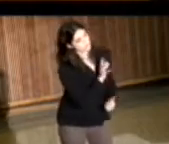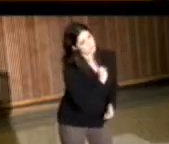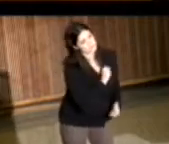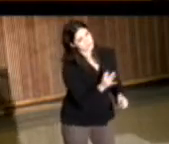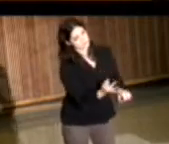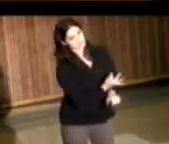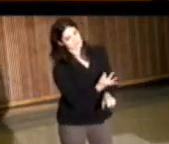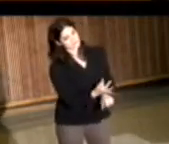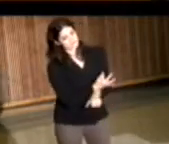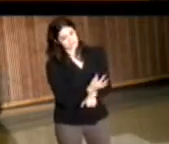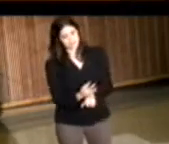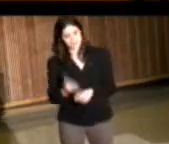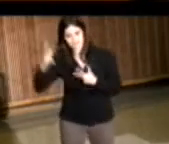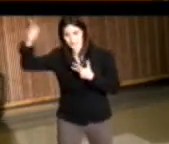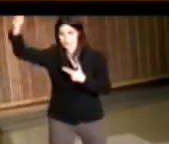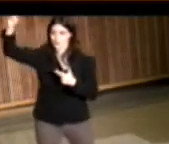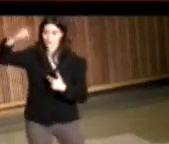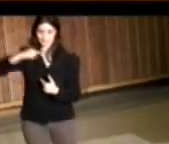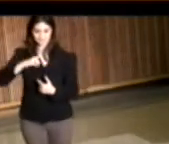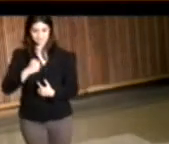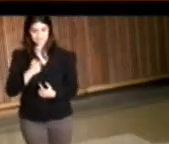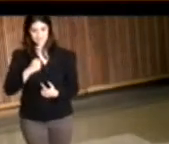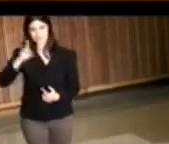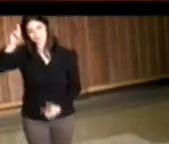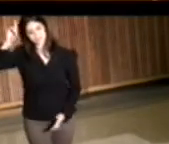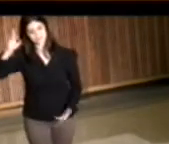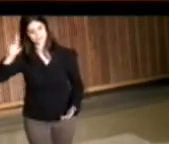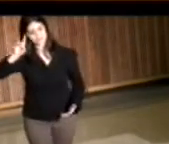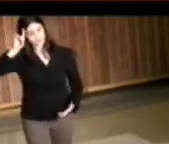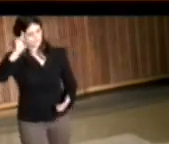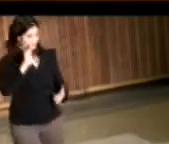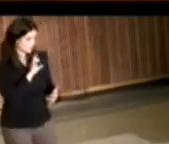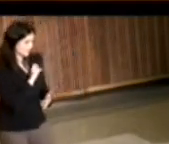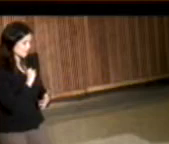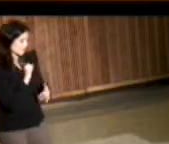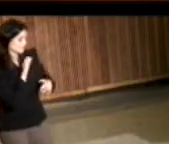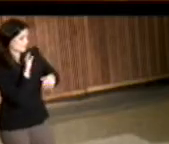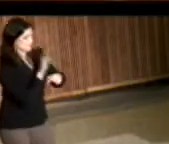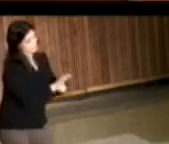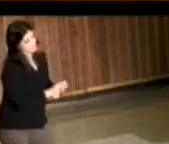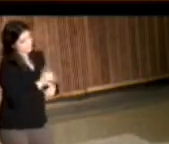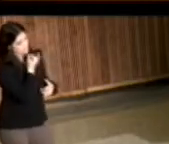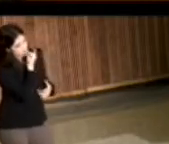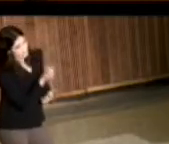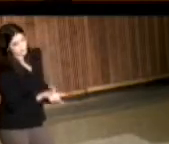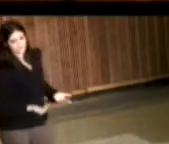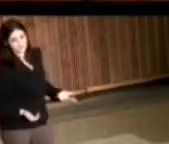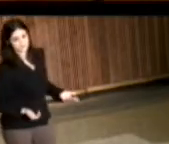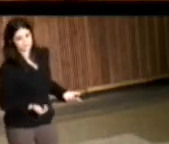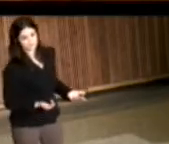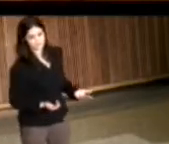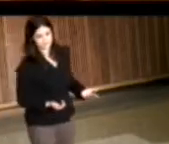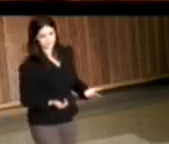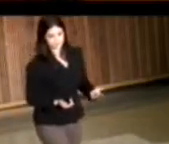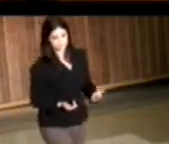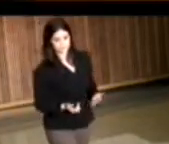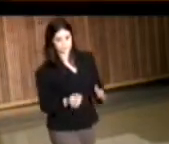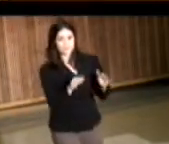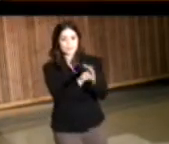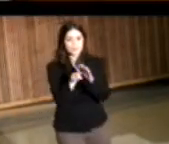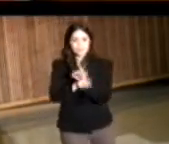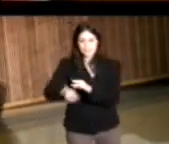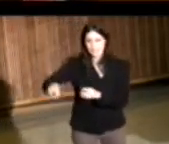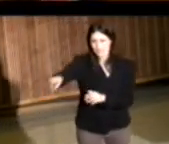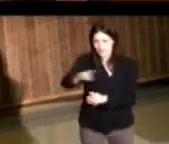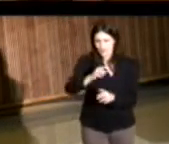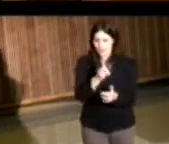não imagino. E Deus faz, queridos, Deus faz. Tem alguém aqui que ficou alguns anos afastado da igreja?